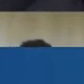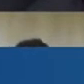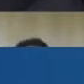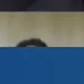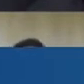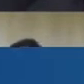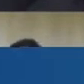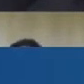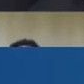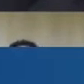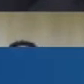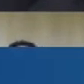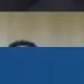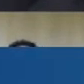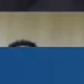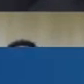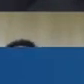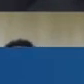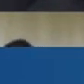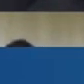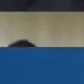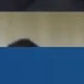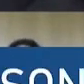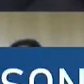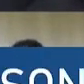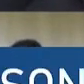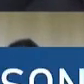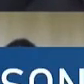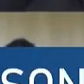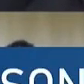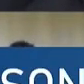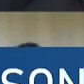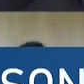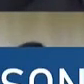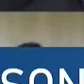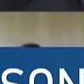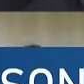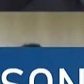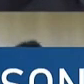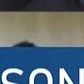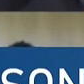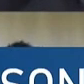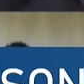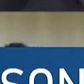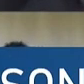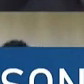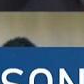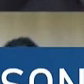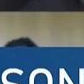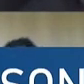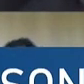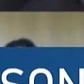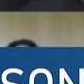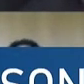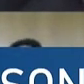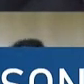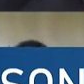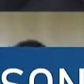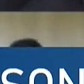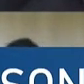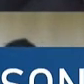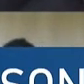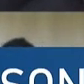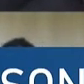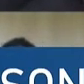públicos envolvidos na operação e para a eficácia do que todos nós desejamos. Então, é um evento